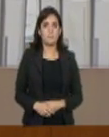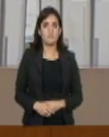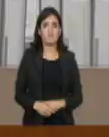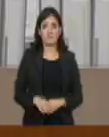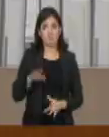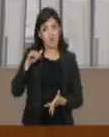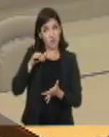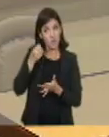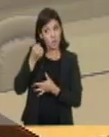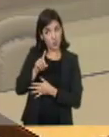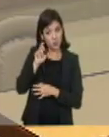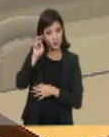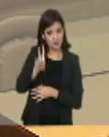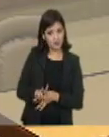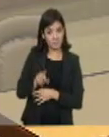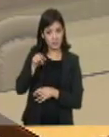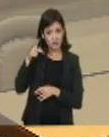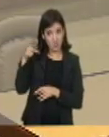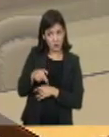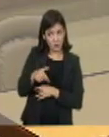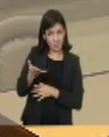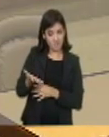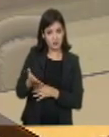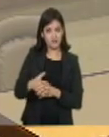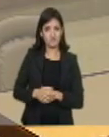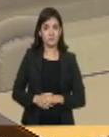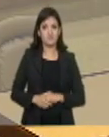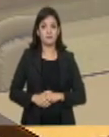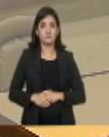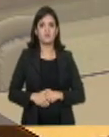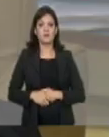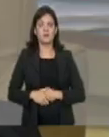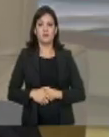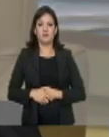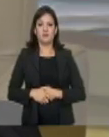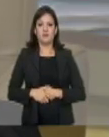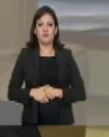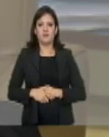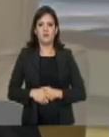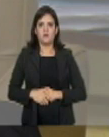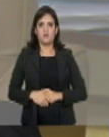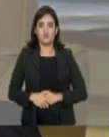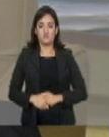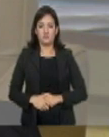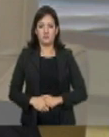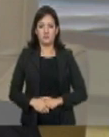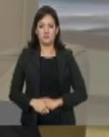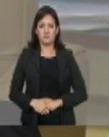última. É a última. Eu falei que era penúltima. Ministro Gilmar Mendes.